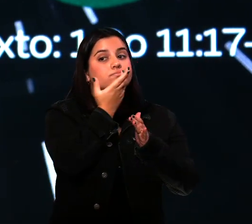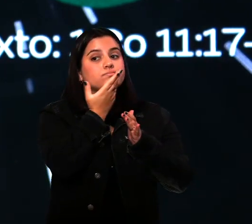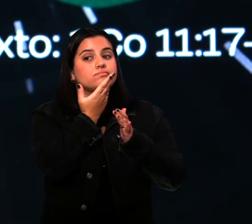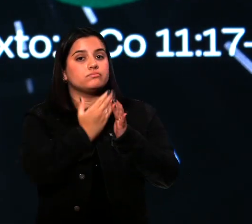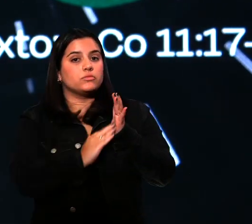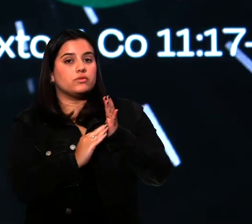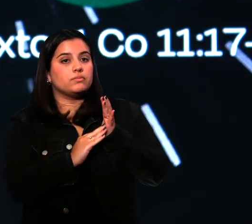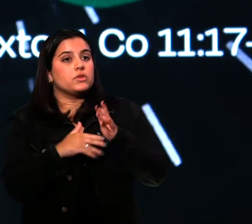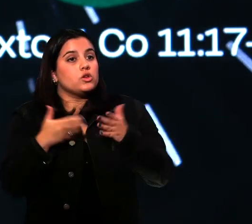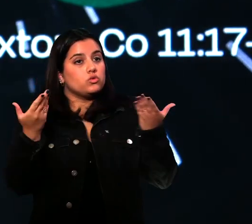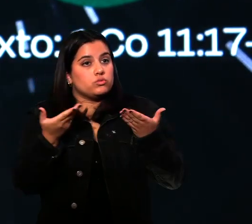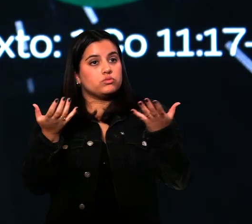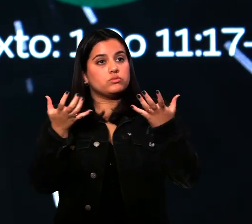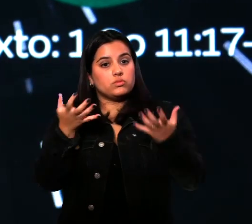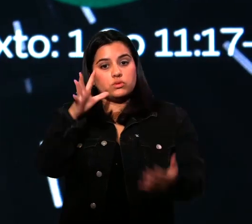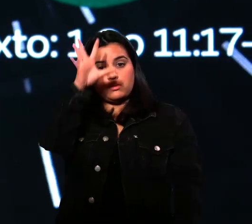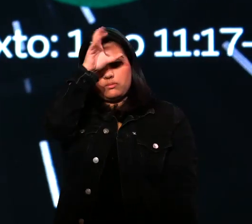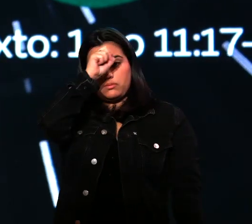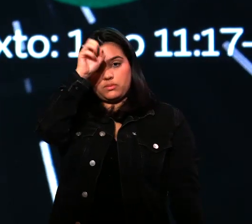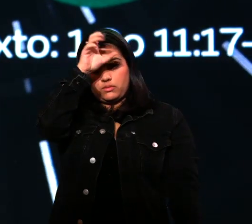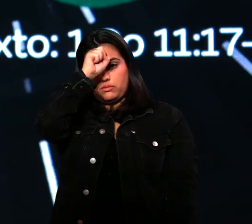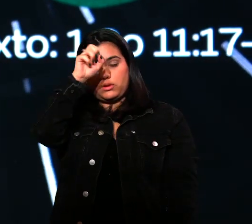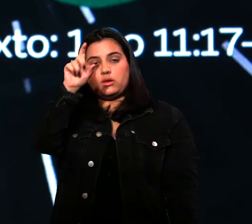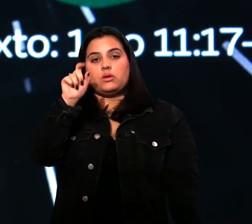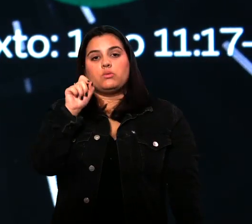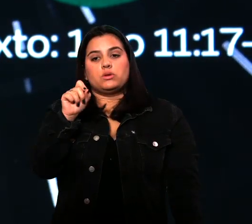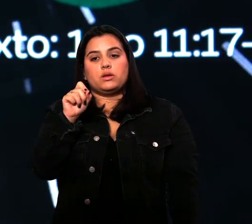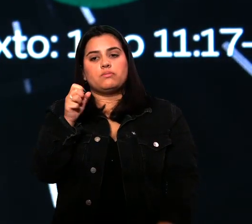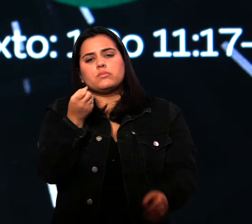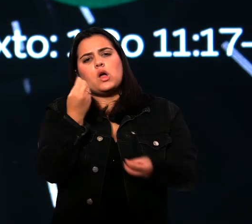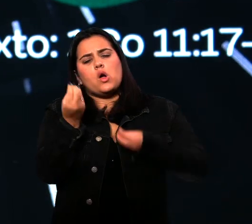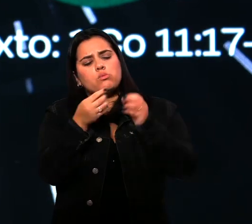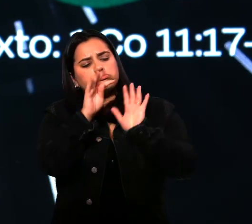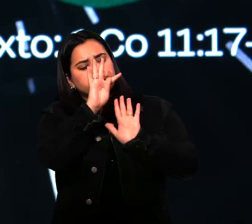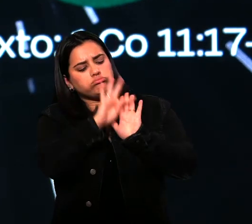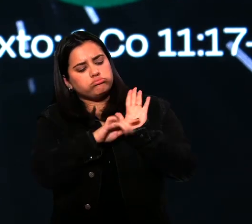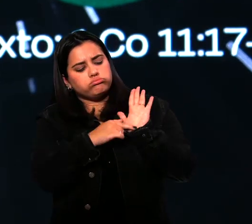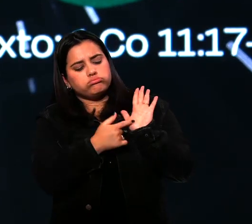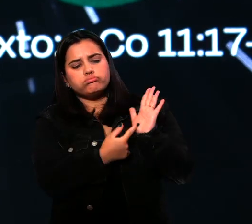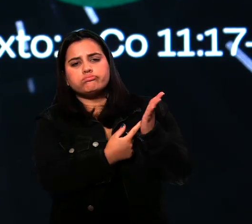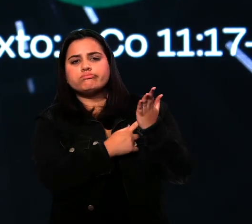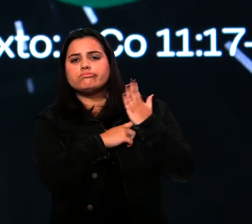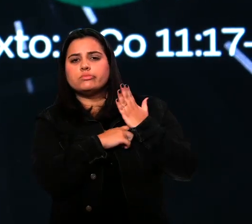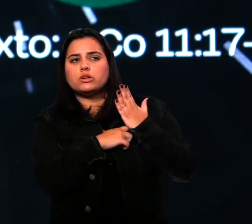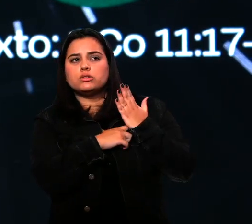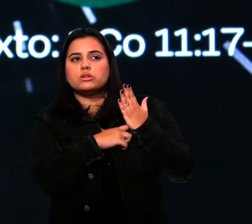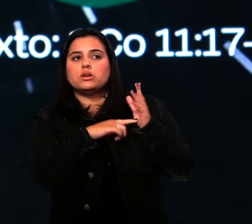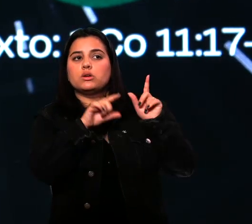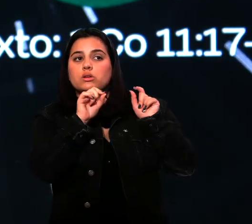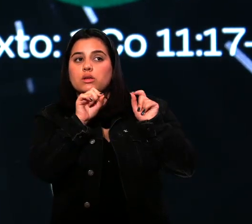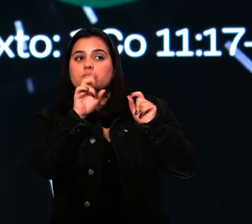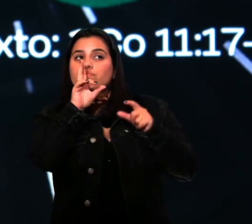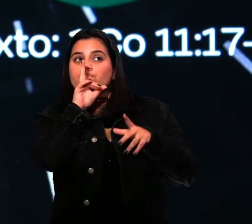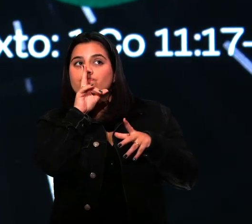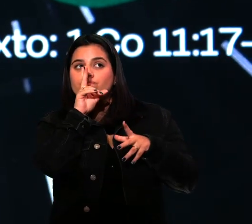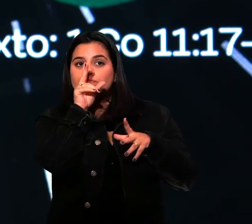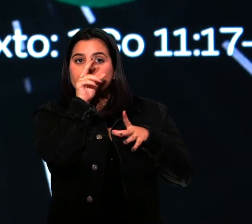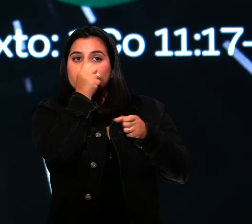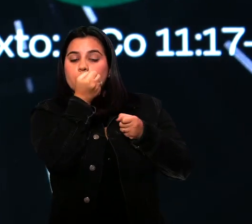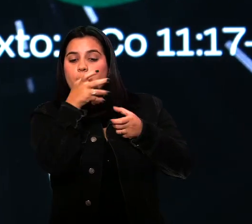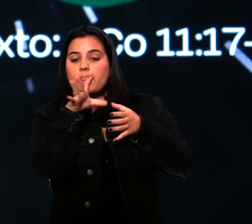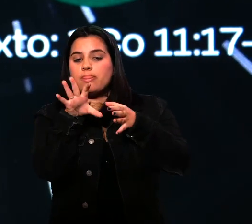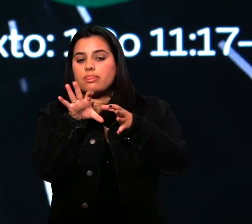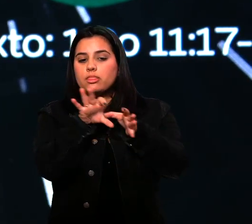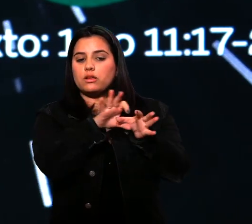quero aprender junto com você alguns princípios que esse texto nos revela, que revelam a força e a aprovação da igreja